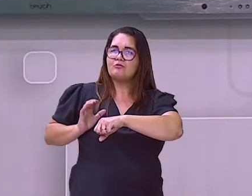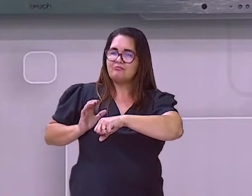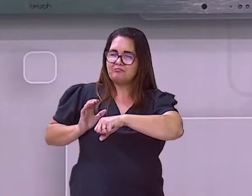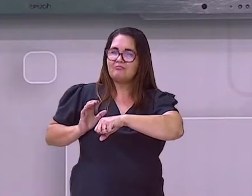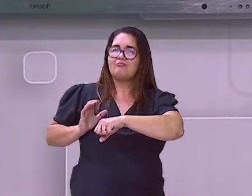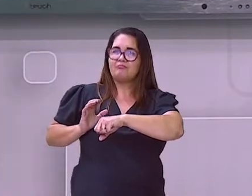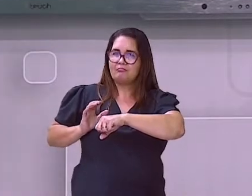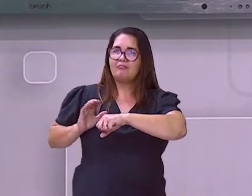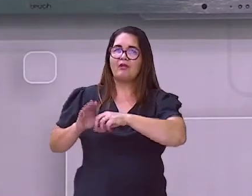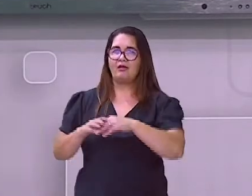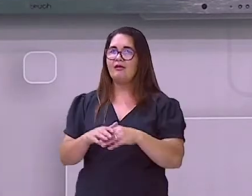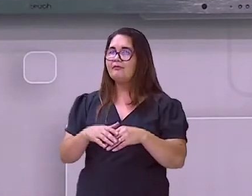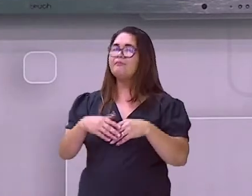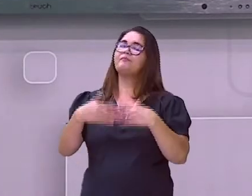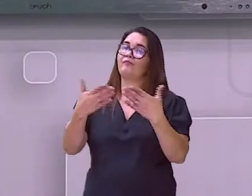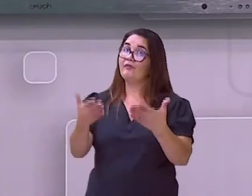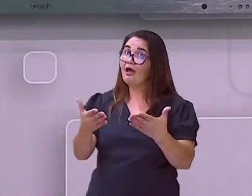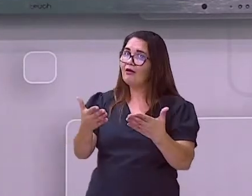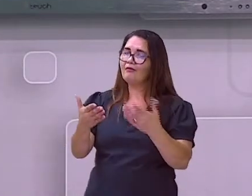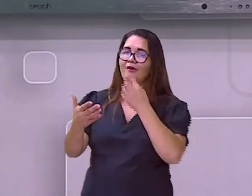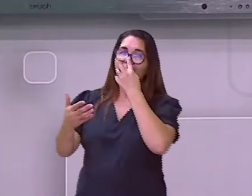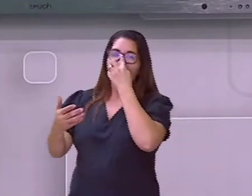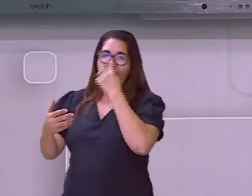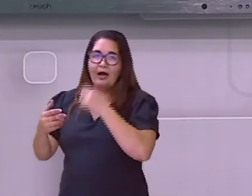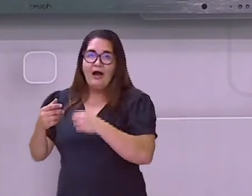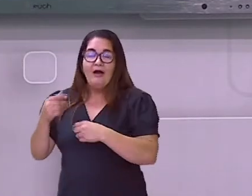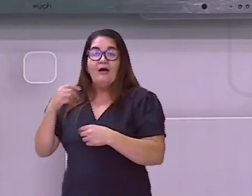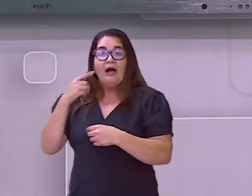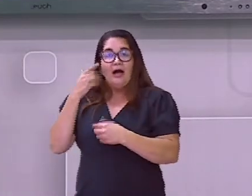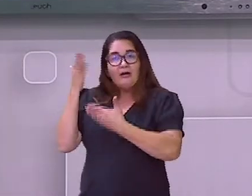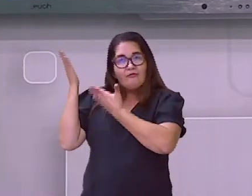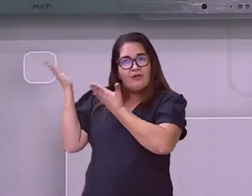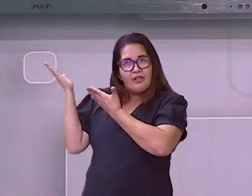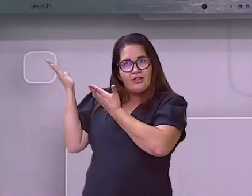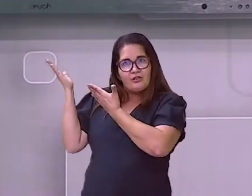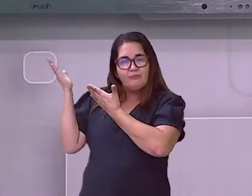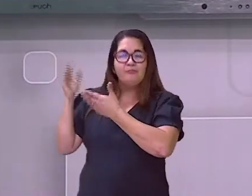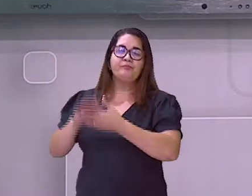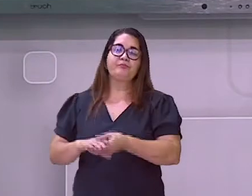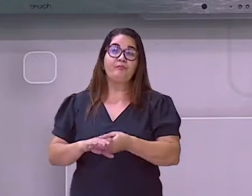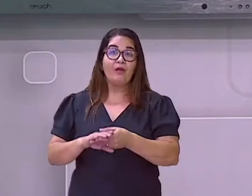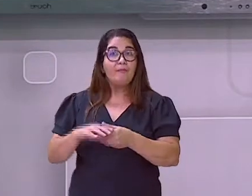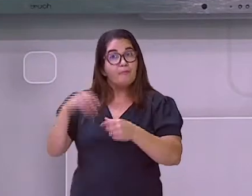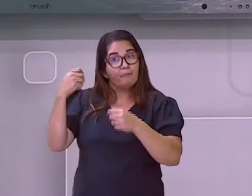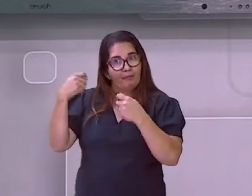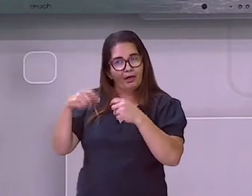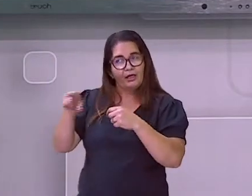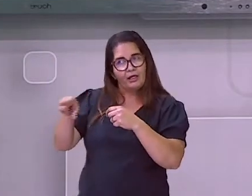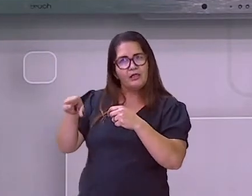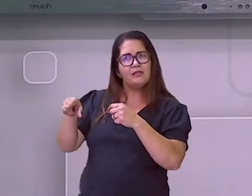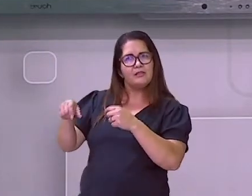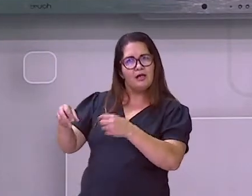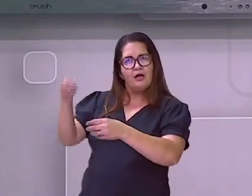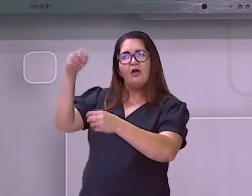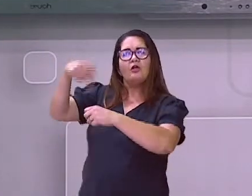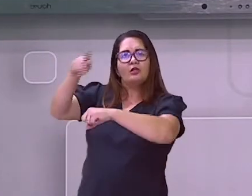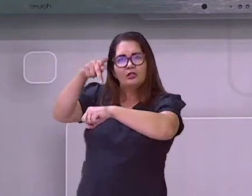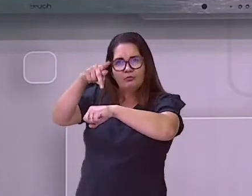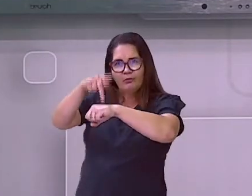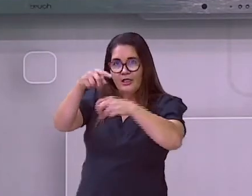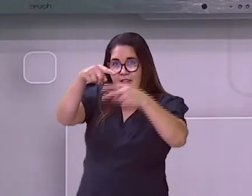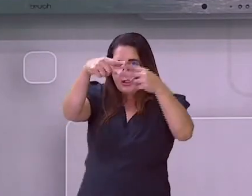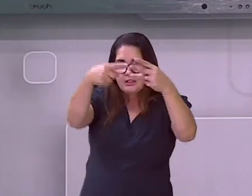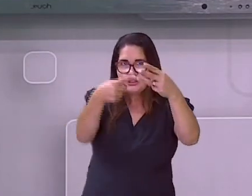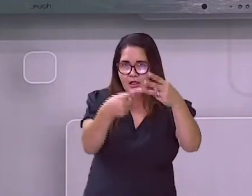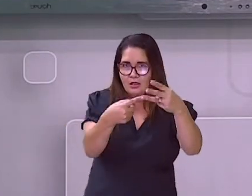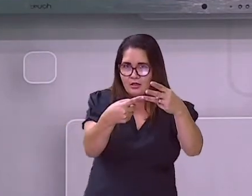esqueça e não se iludam, mesmo tendo altos índices de IDH,